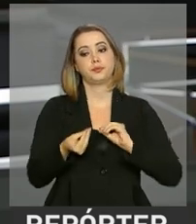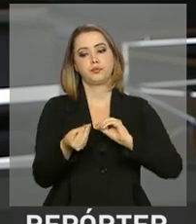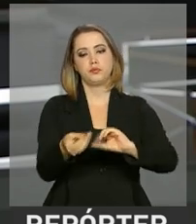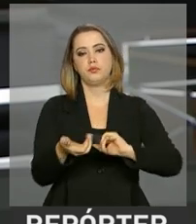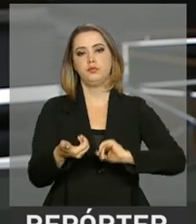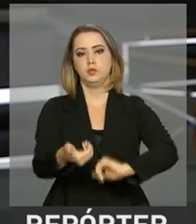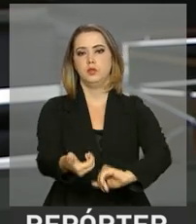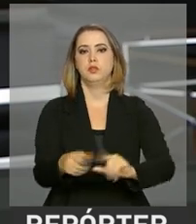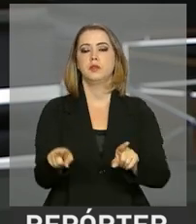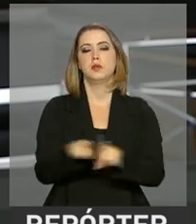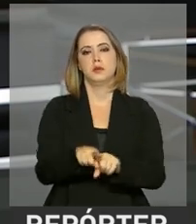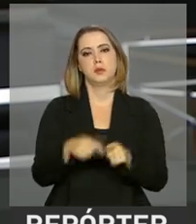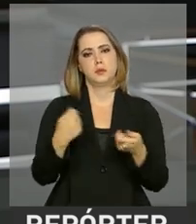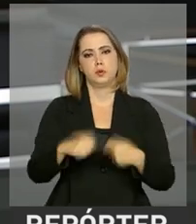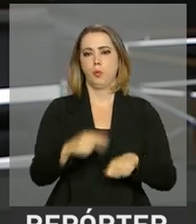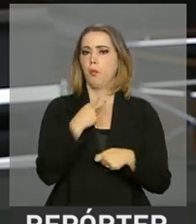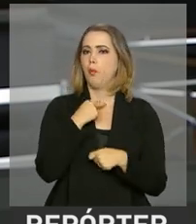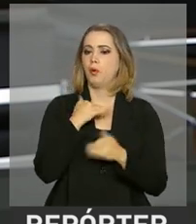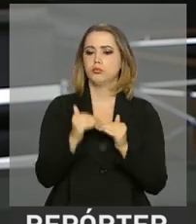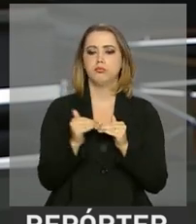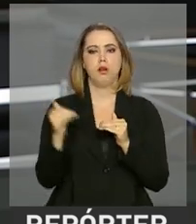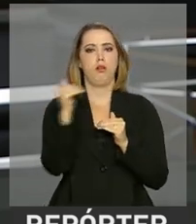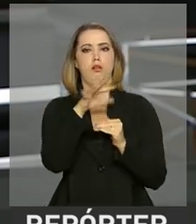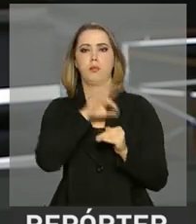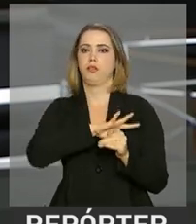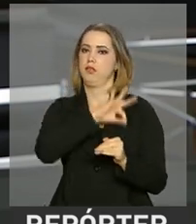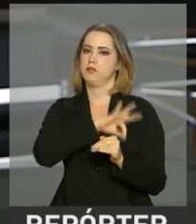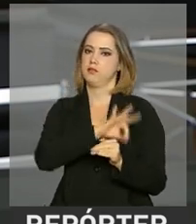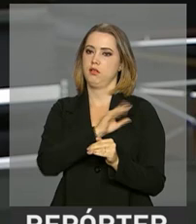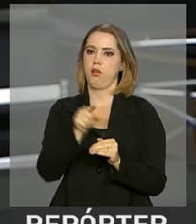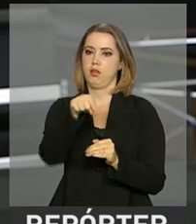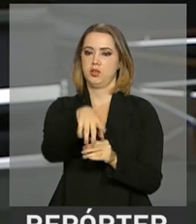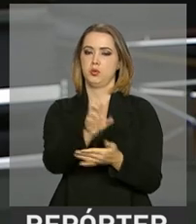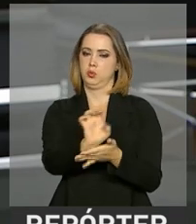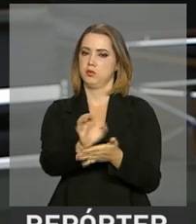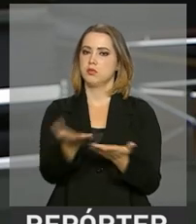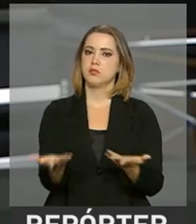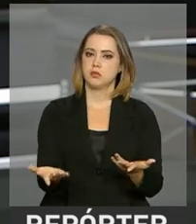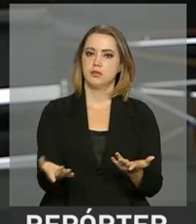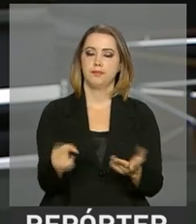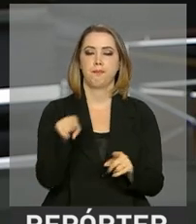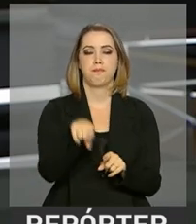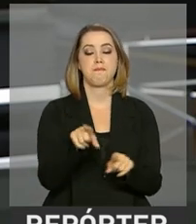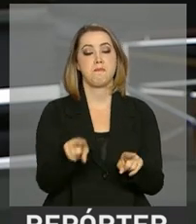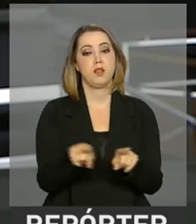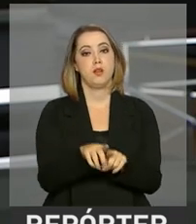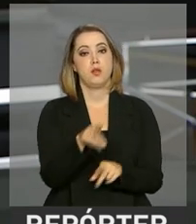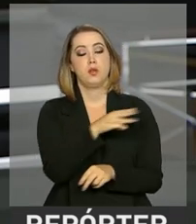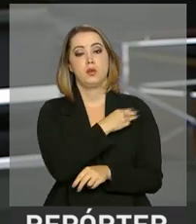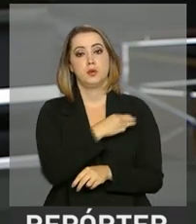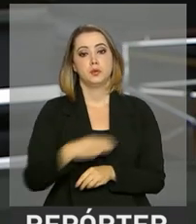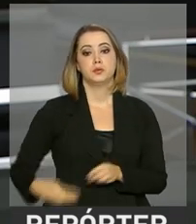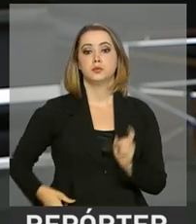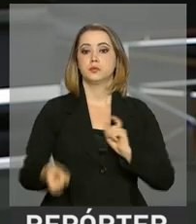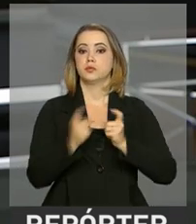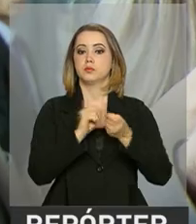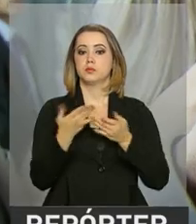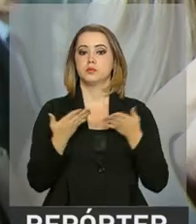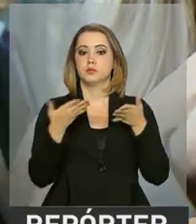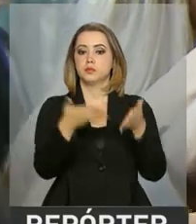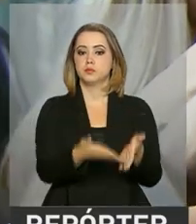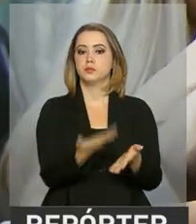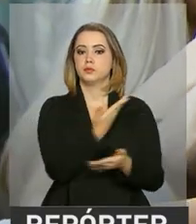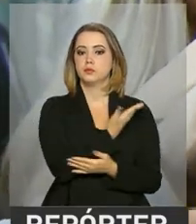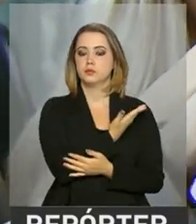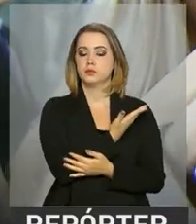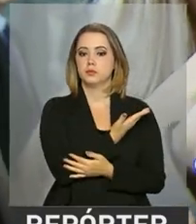haja aumento de salários durante o período. O ministro da Fazenda, Henrique Meirelles, participou da reunião. É